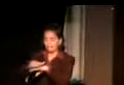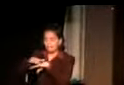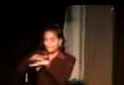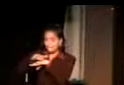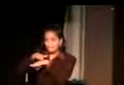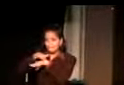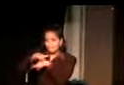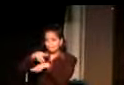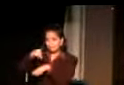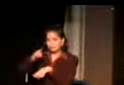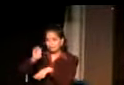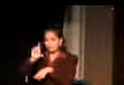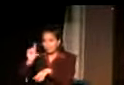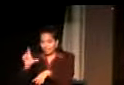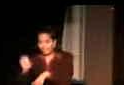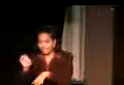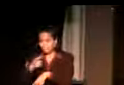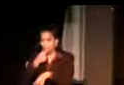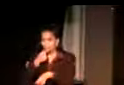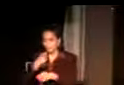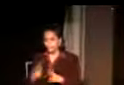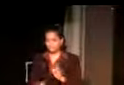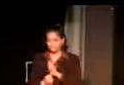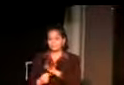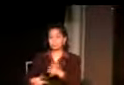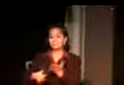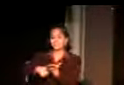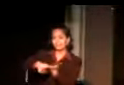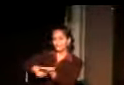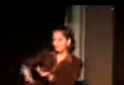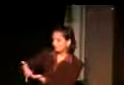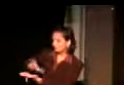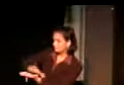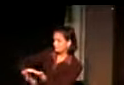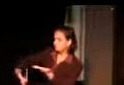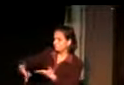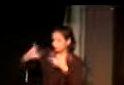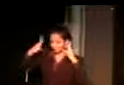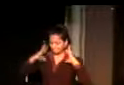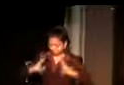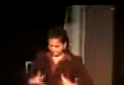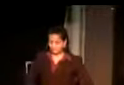humana Literalmente com esse ato de identificação total